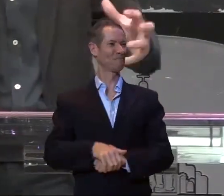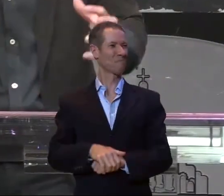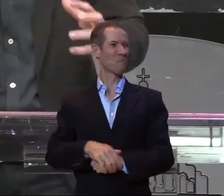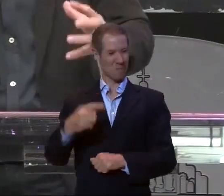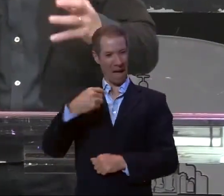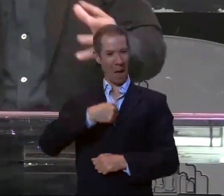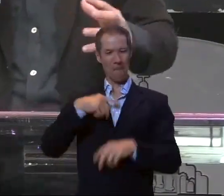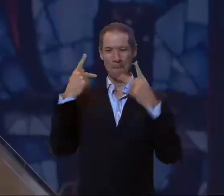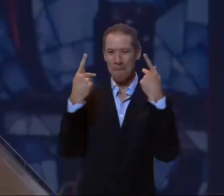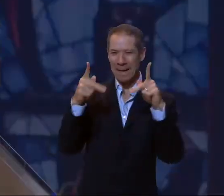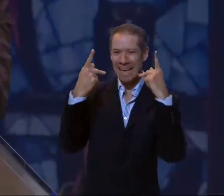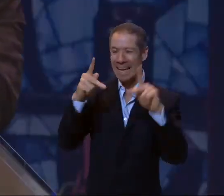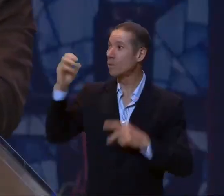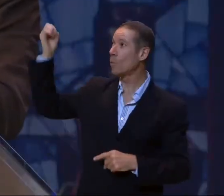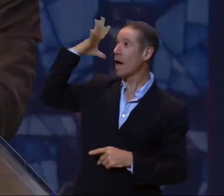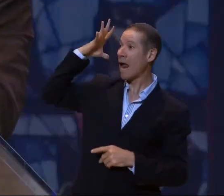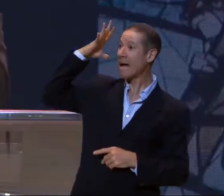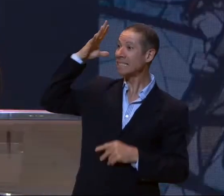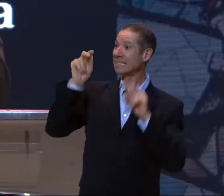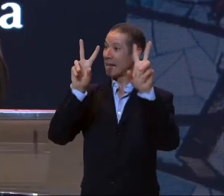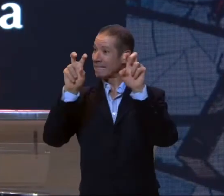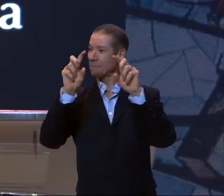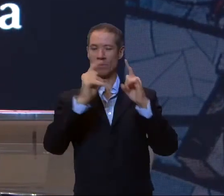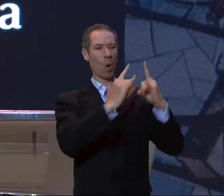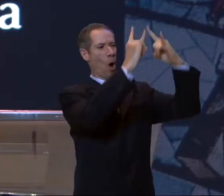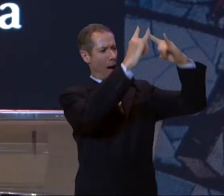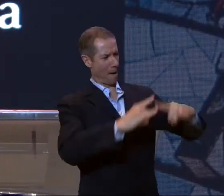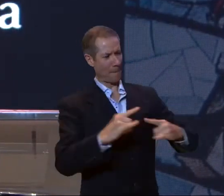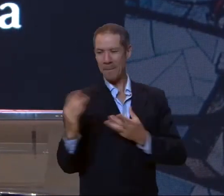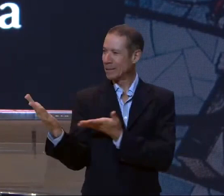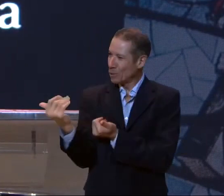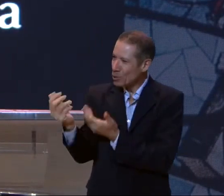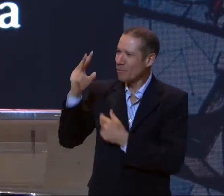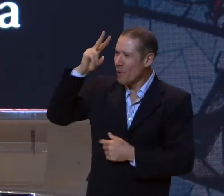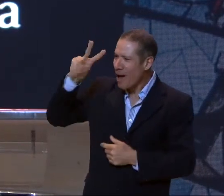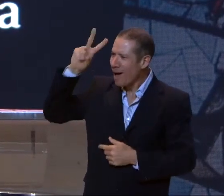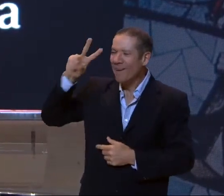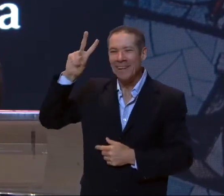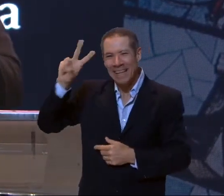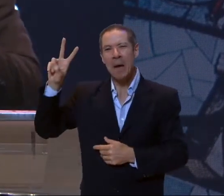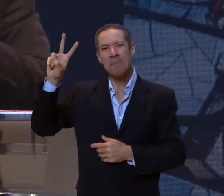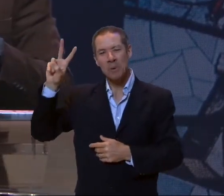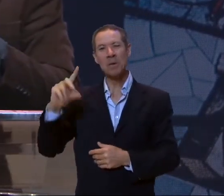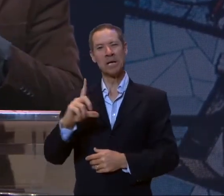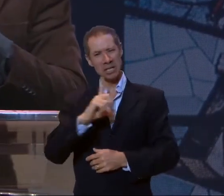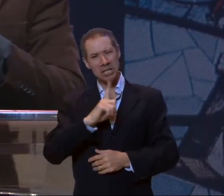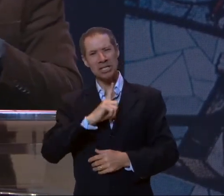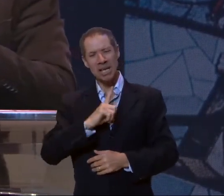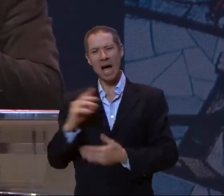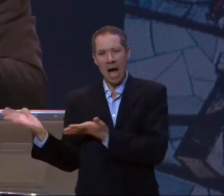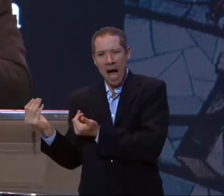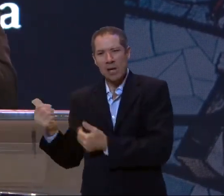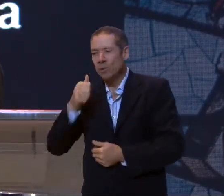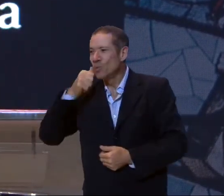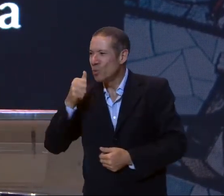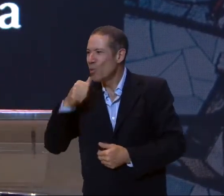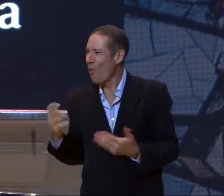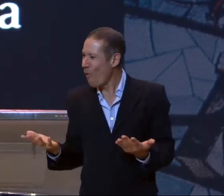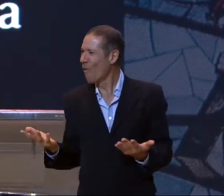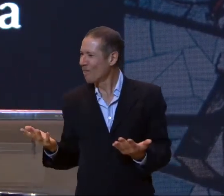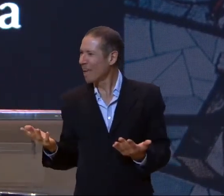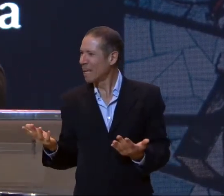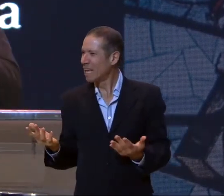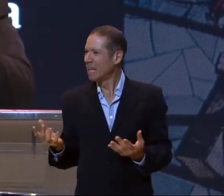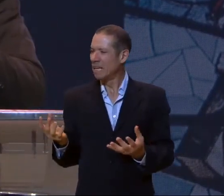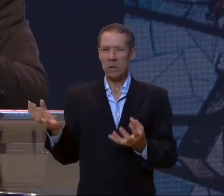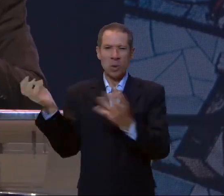Eu estava pregando sobre a graça, era um acampamento de jovens. E eu lembro que havia uma jovem que